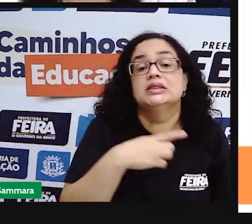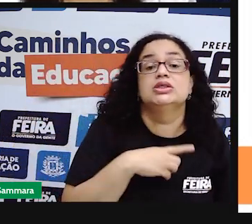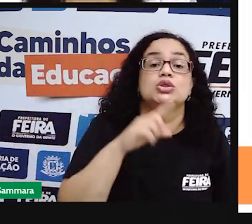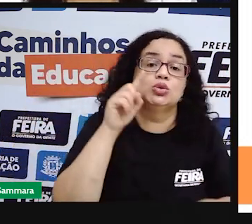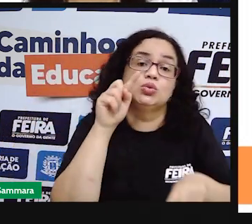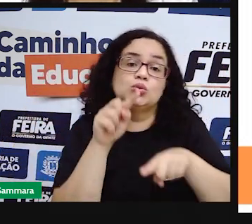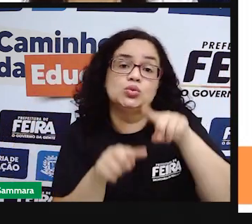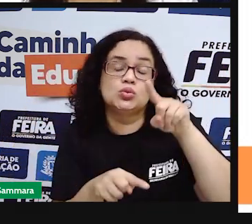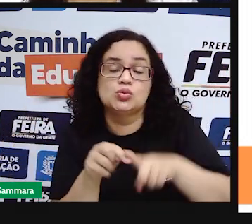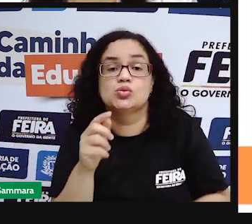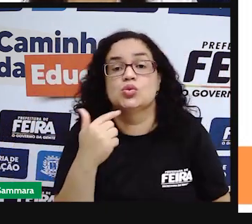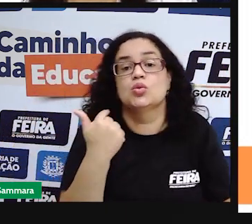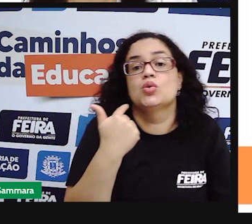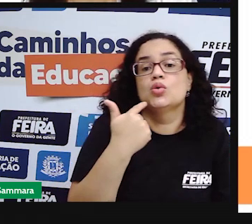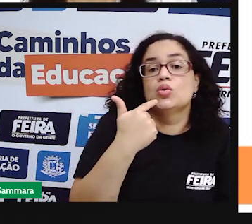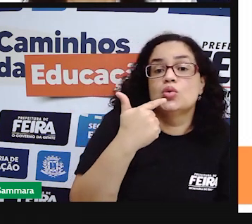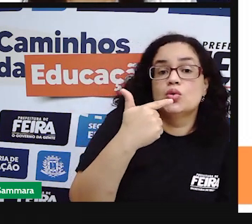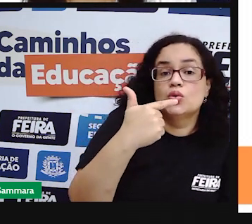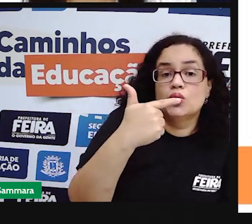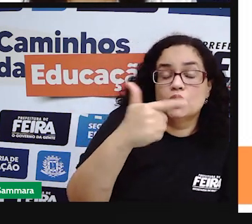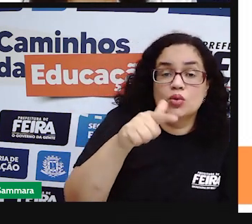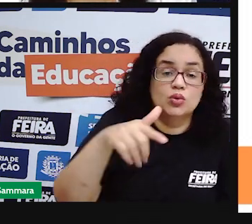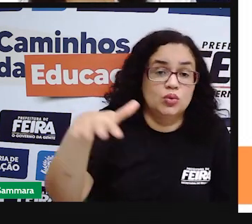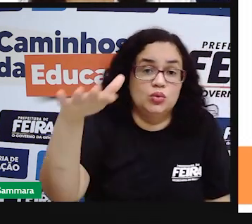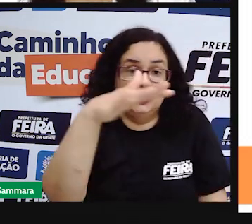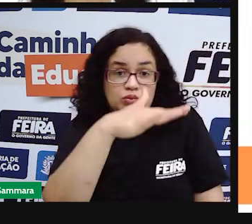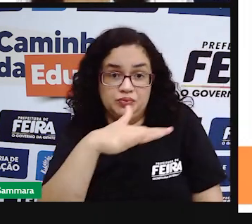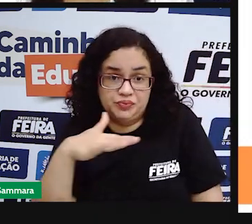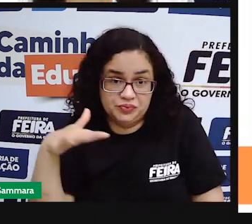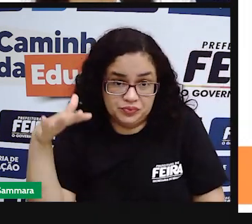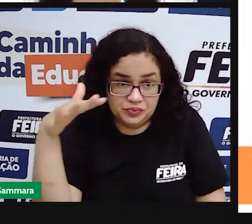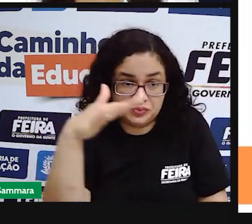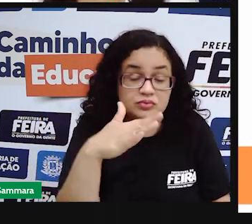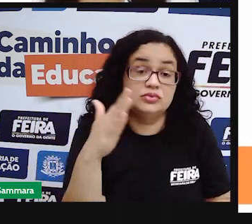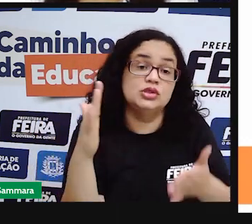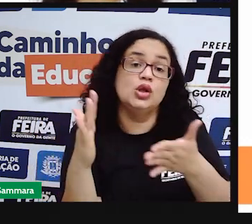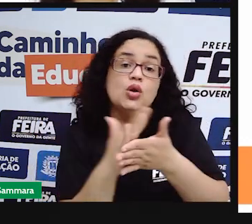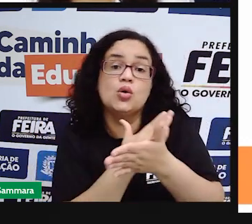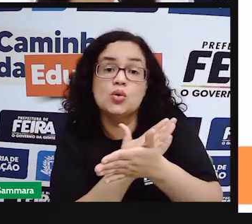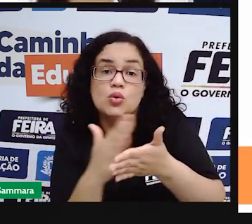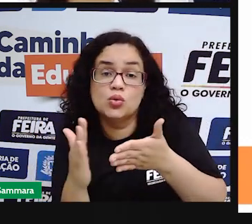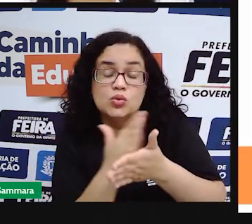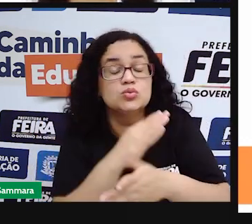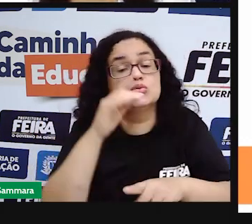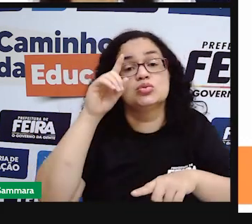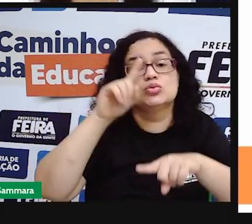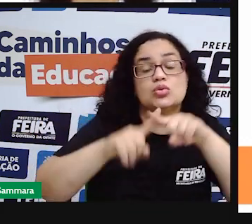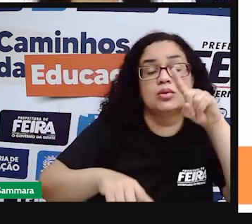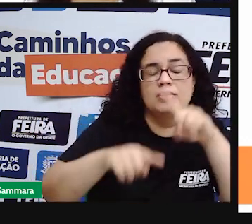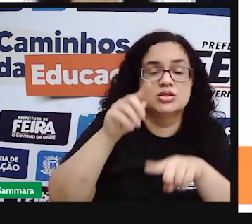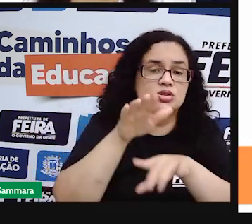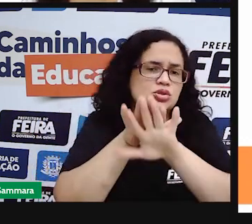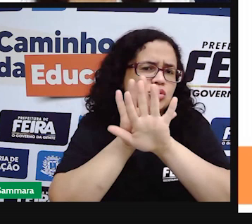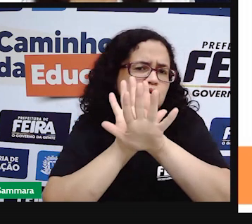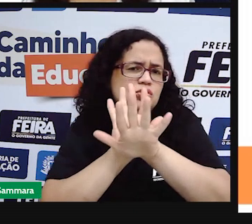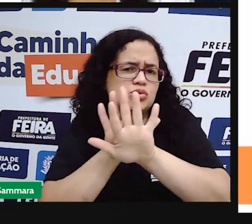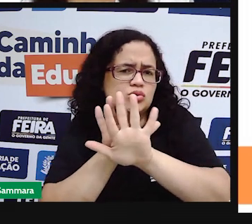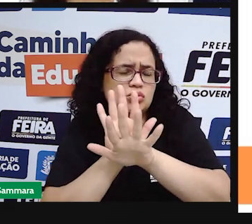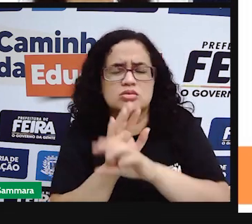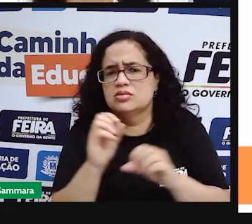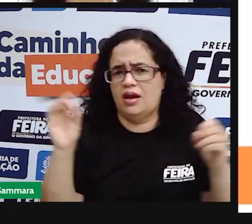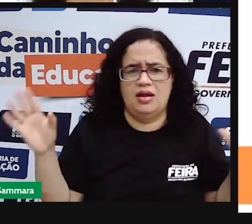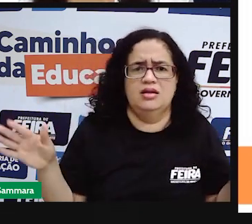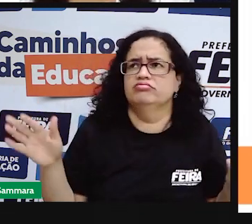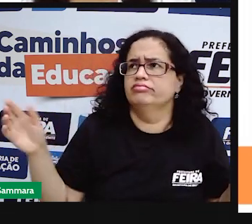instrumentos, ou alguns espaços, ou alguns objetos. A sombra ela não aparece do